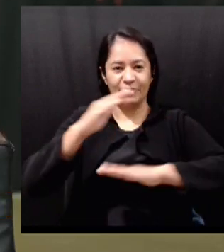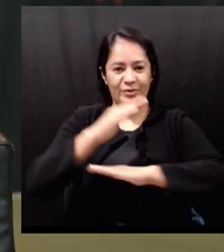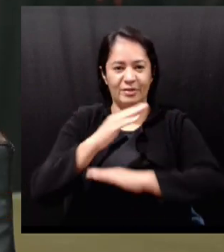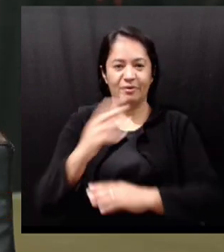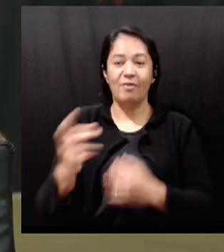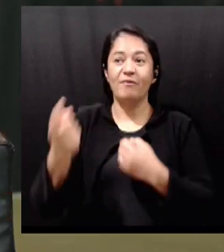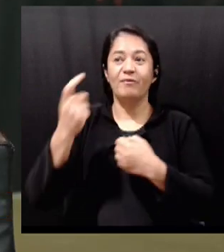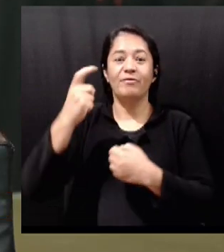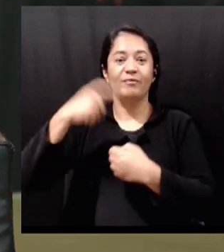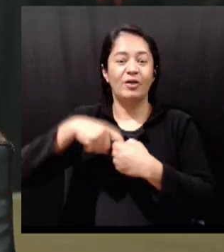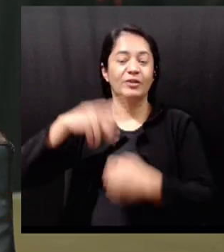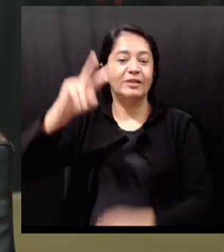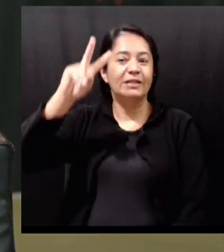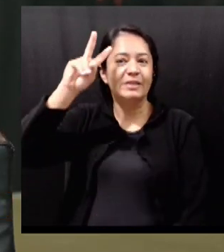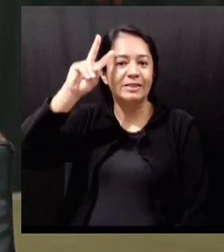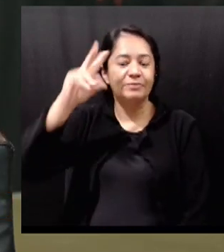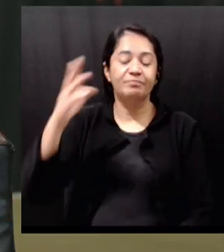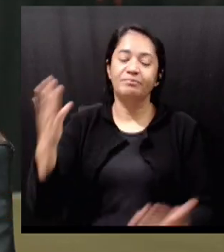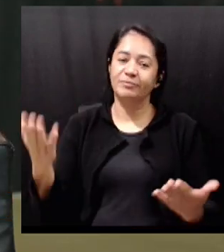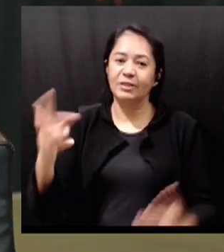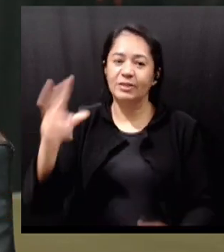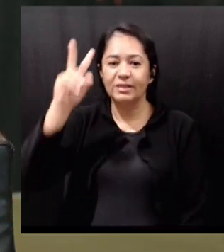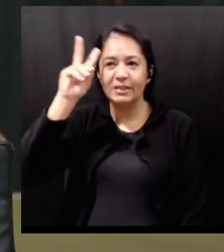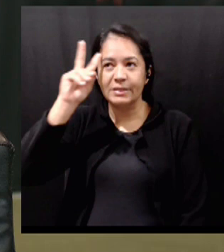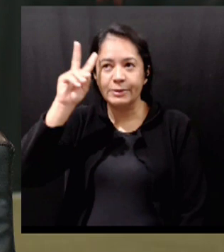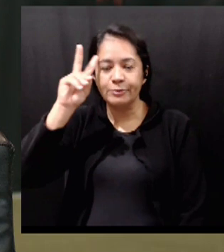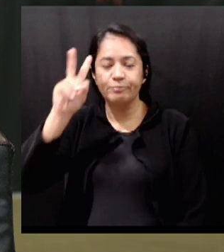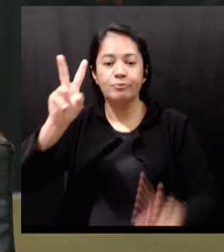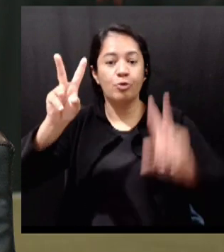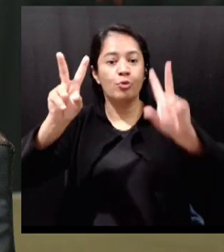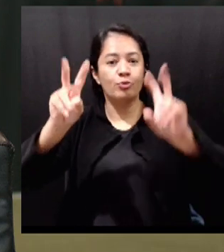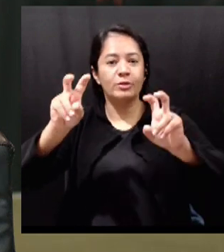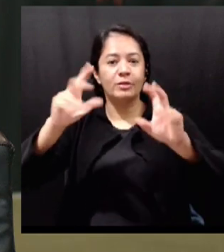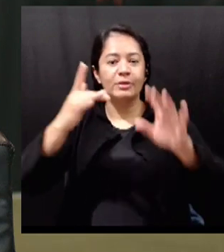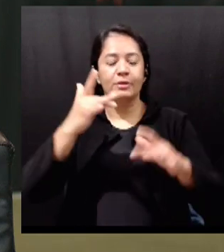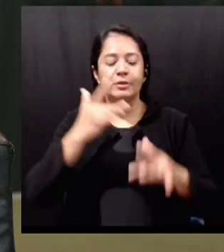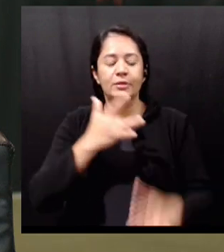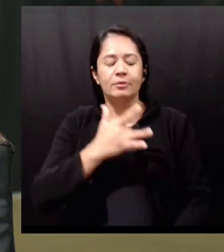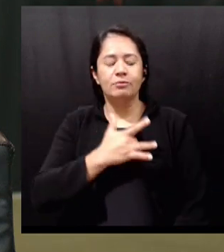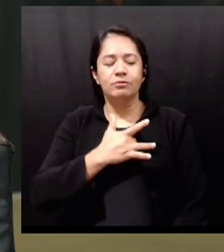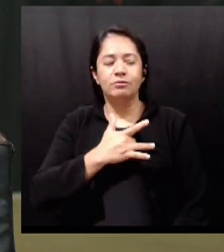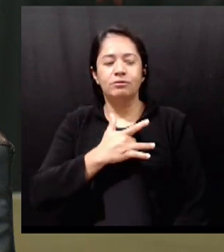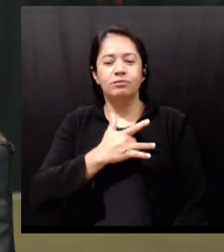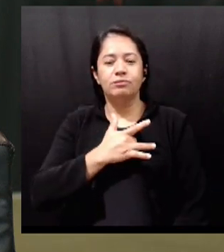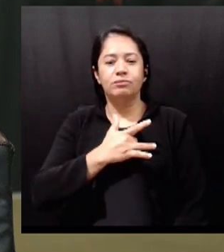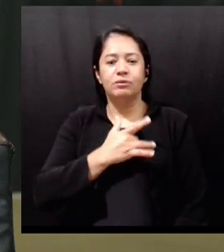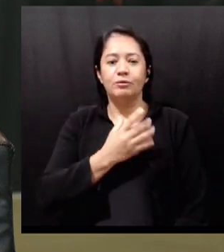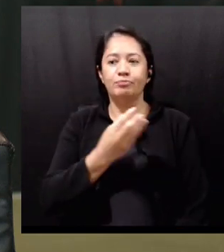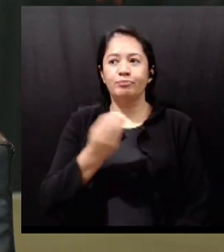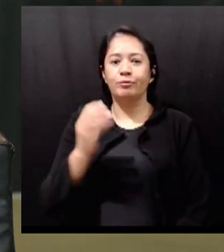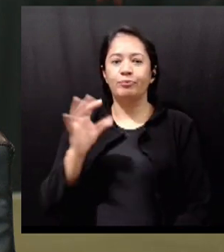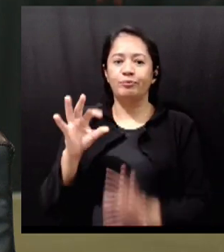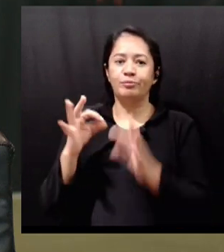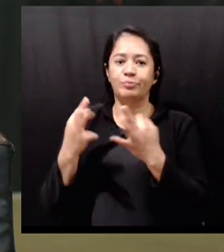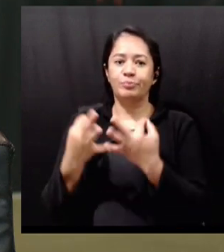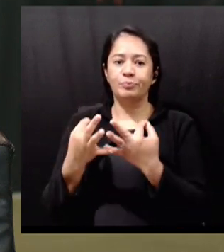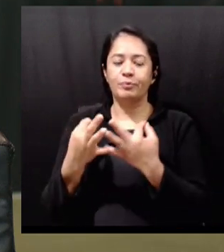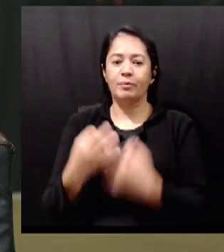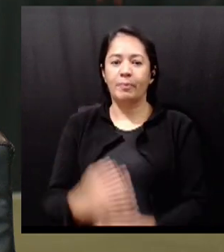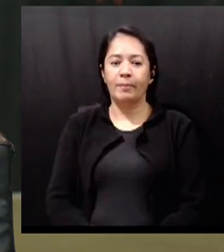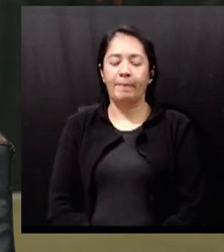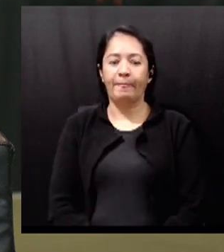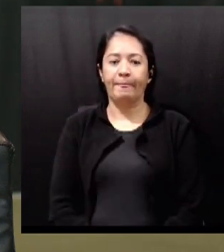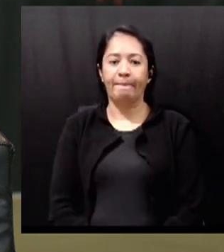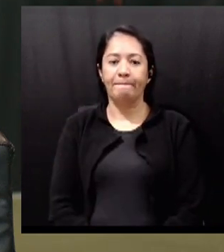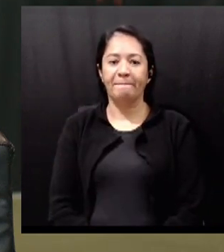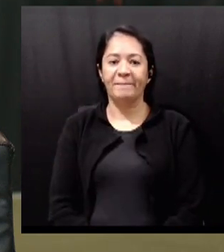segunda-feira, olha só, a gente traz um tema que toca o coração de muitas famílias, né? né? Quando o filho vira